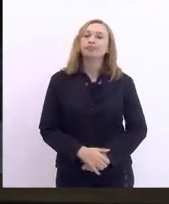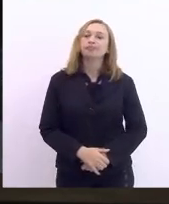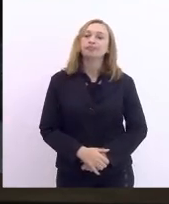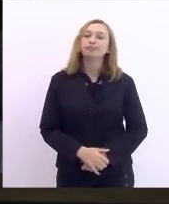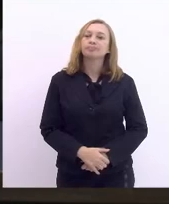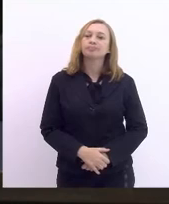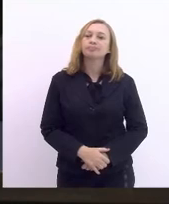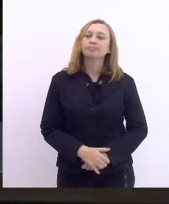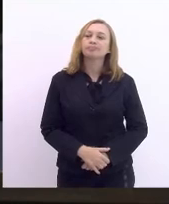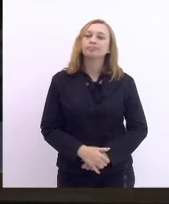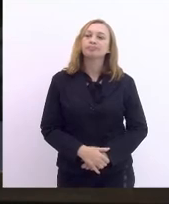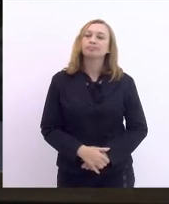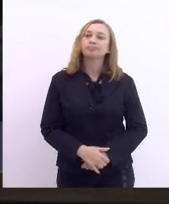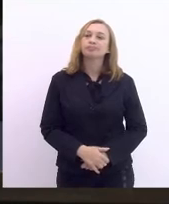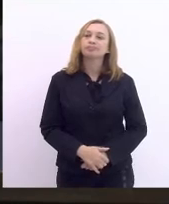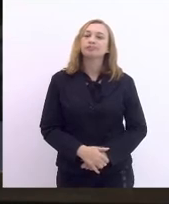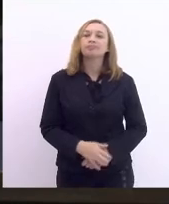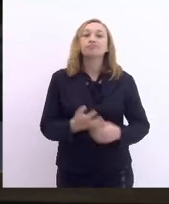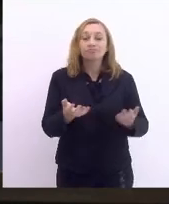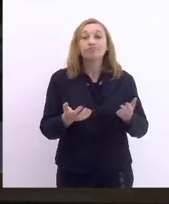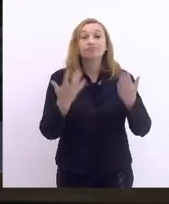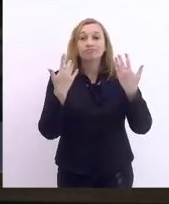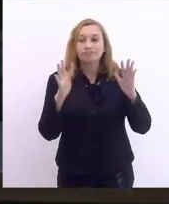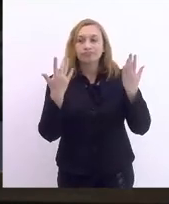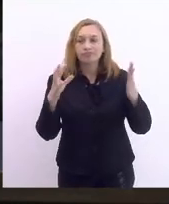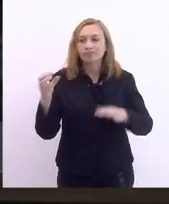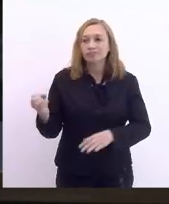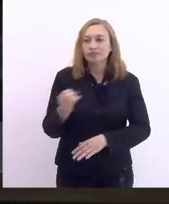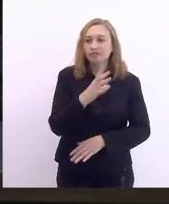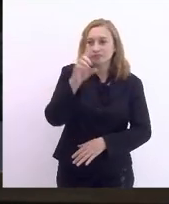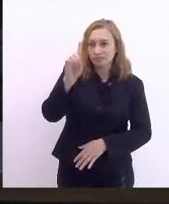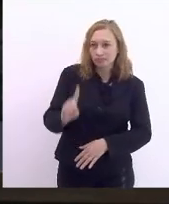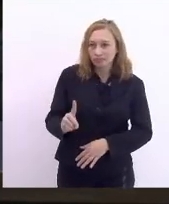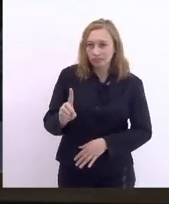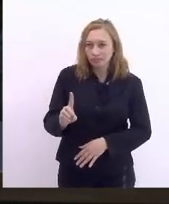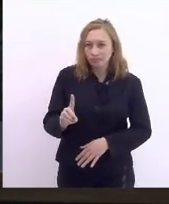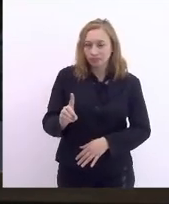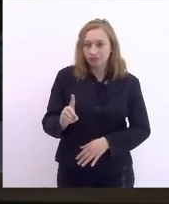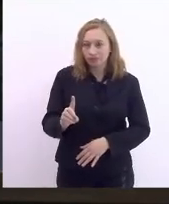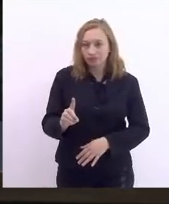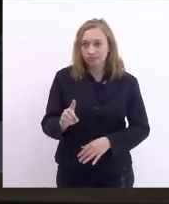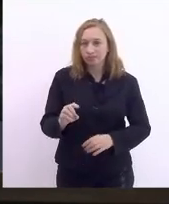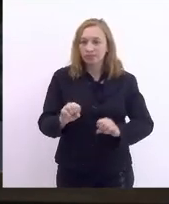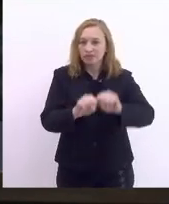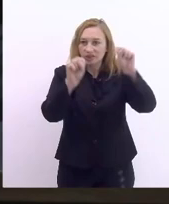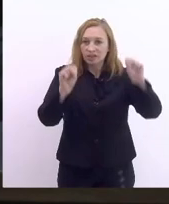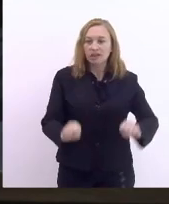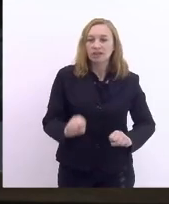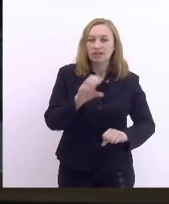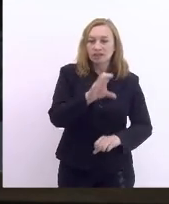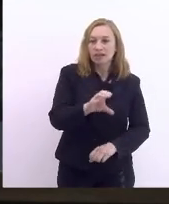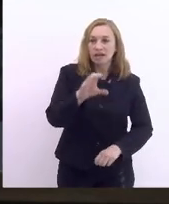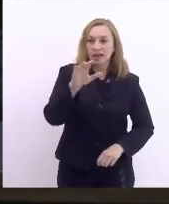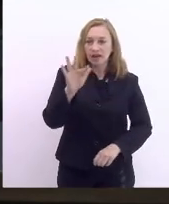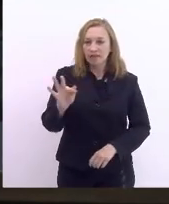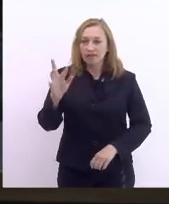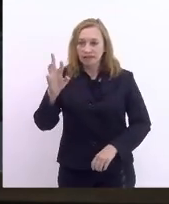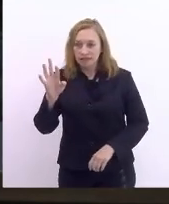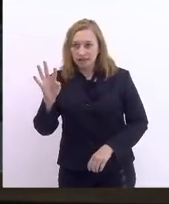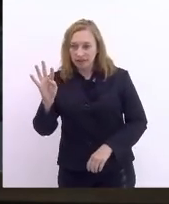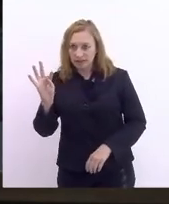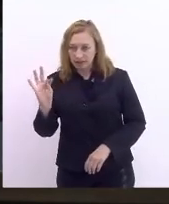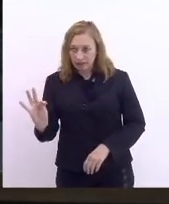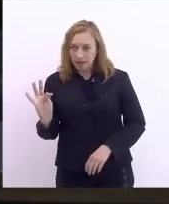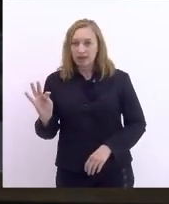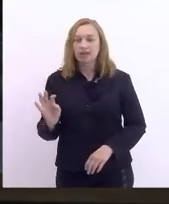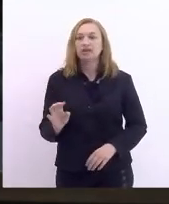Bom primeiramente quero parabenizar a nova diretoria do sistema cft cr3 a figura